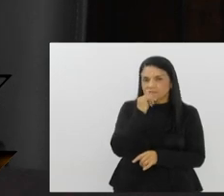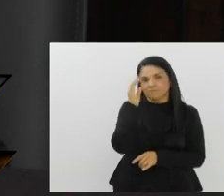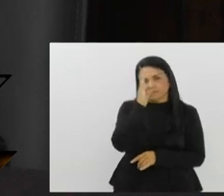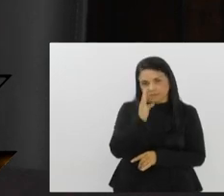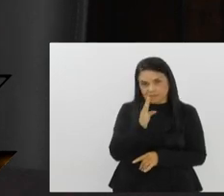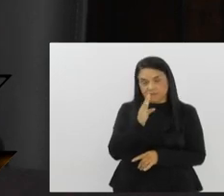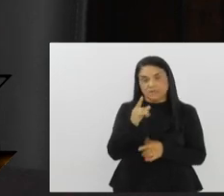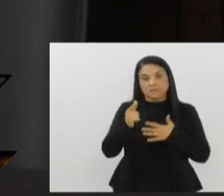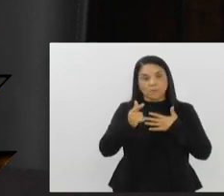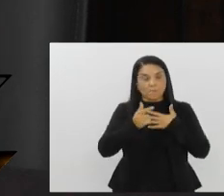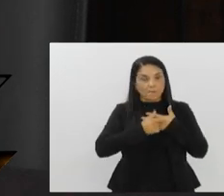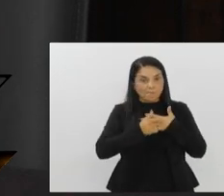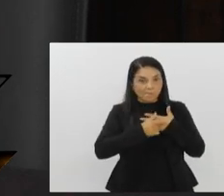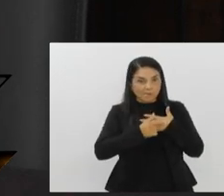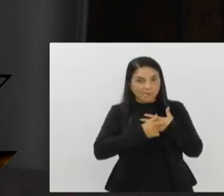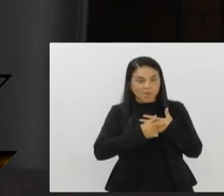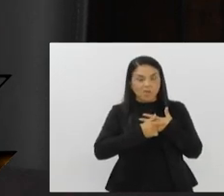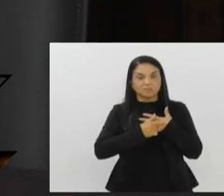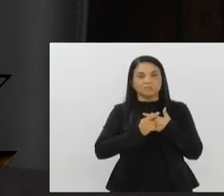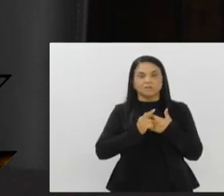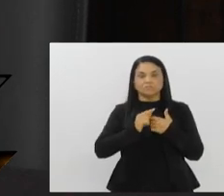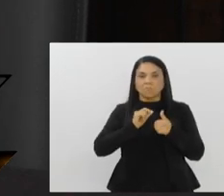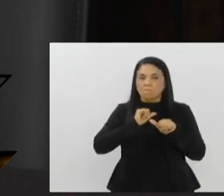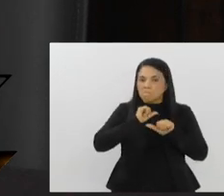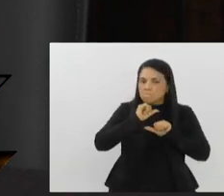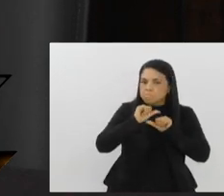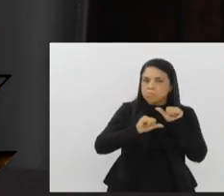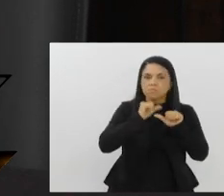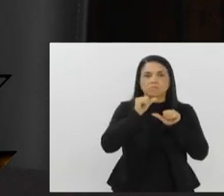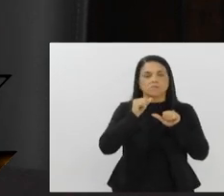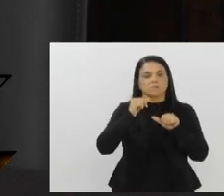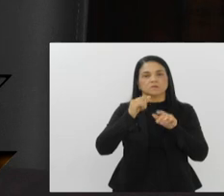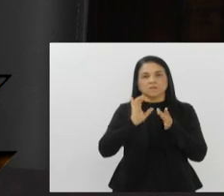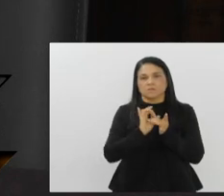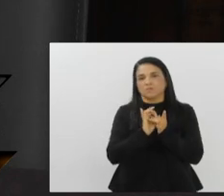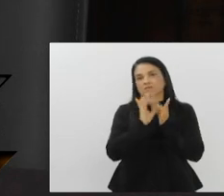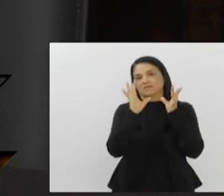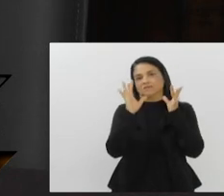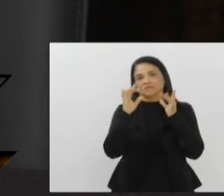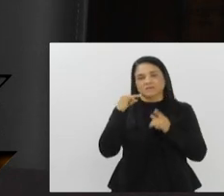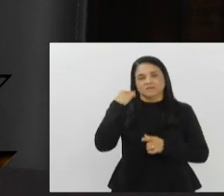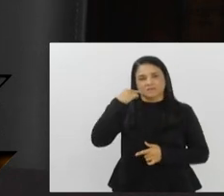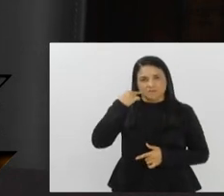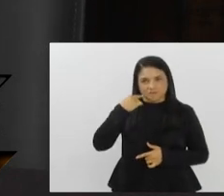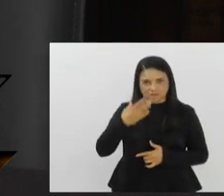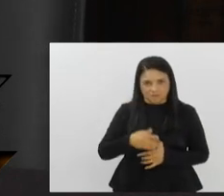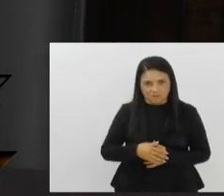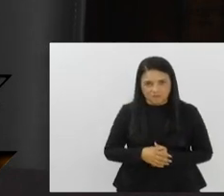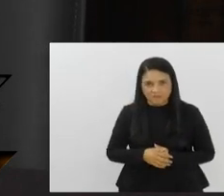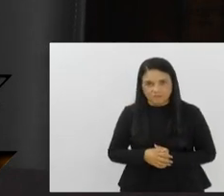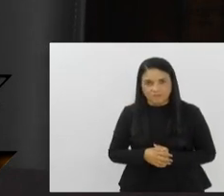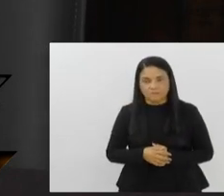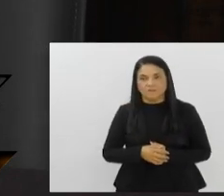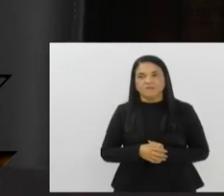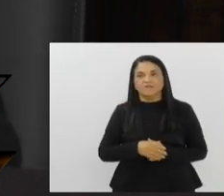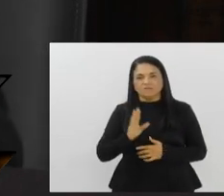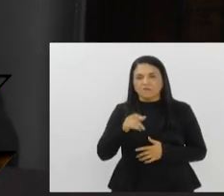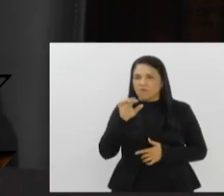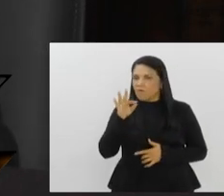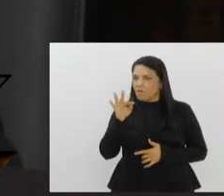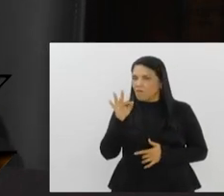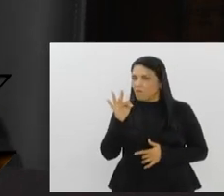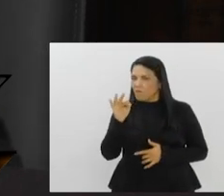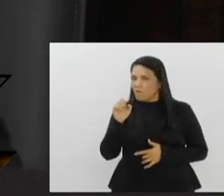tiveram na restauração da nossa democracia eh Fernando dá dá muito tempo de conversa né eu sei que eu já